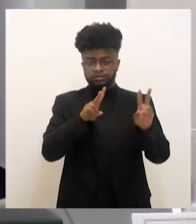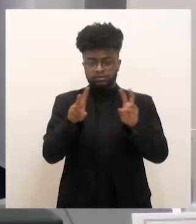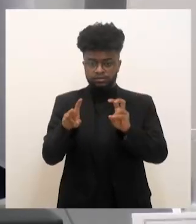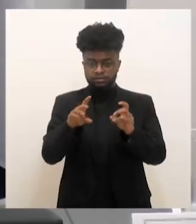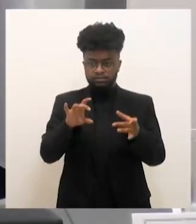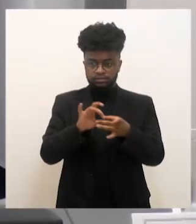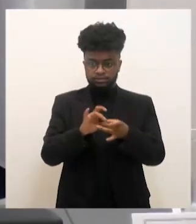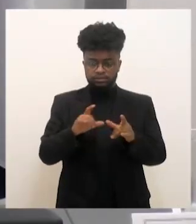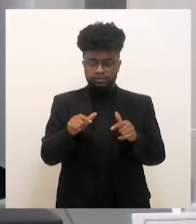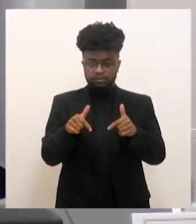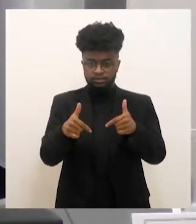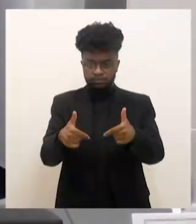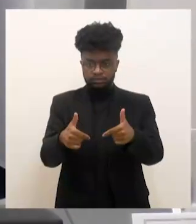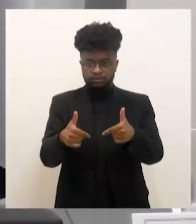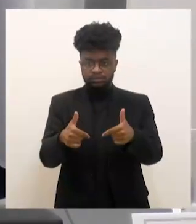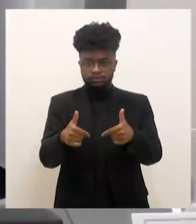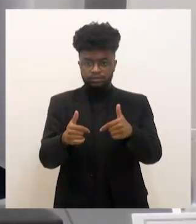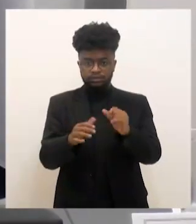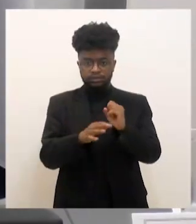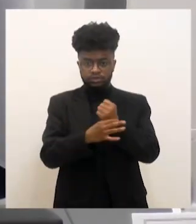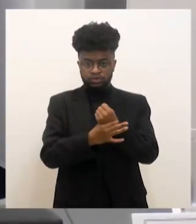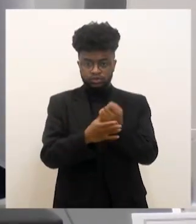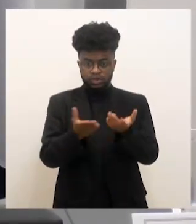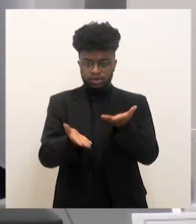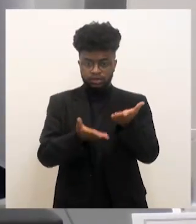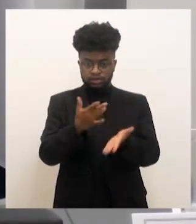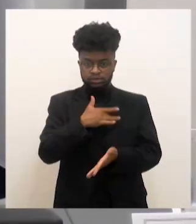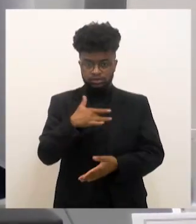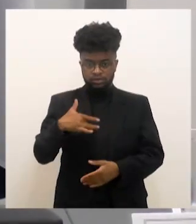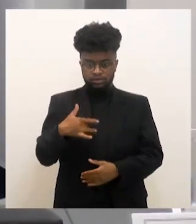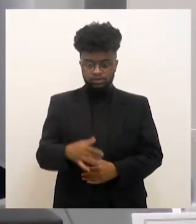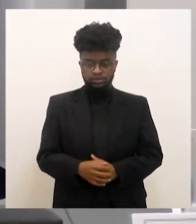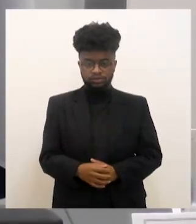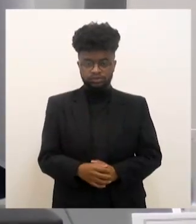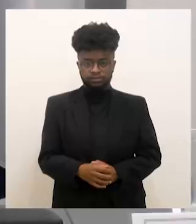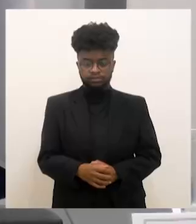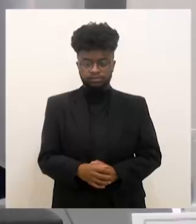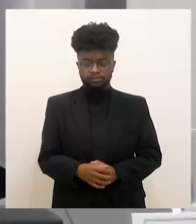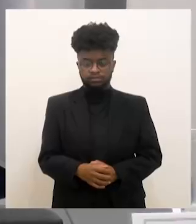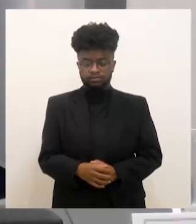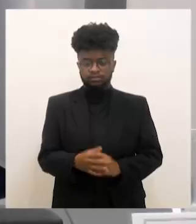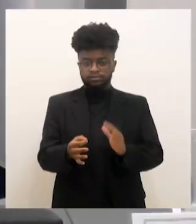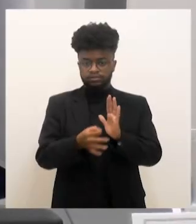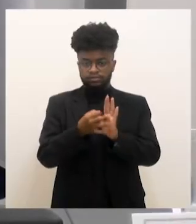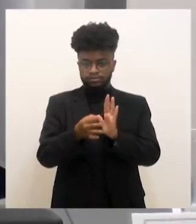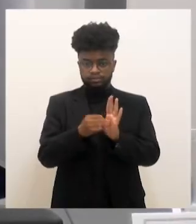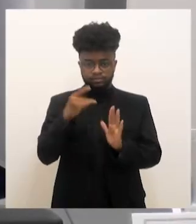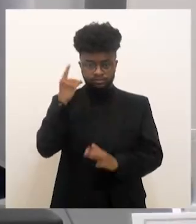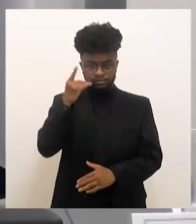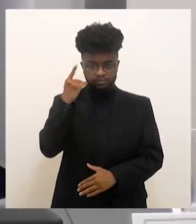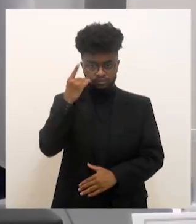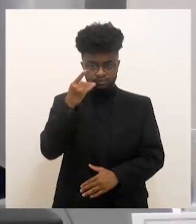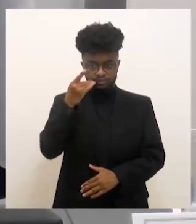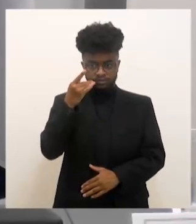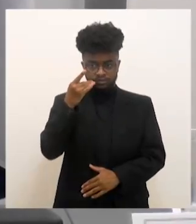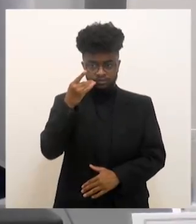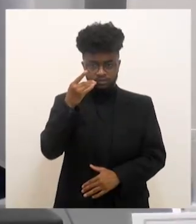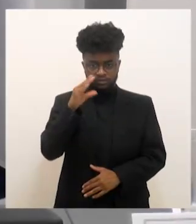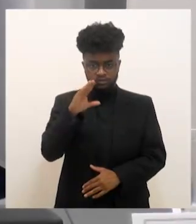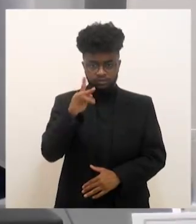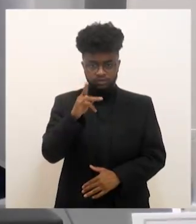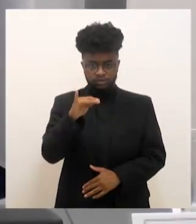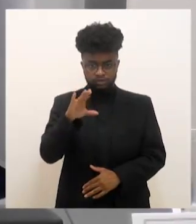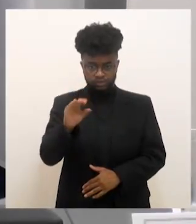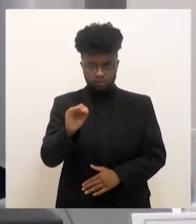planos ou seguro de assistência à saúde. Para parecer, deputado Chico,